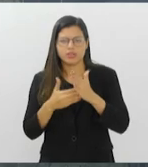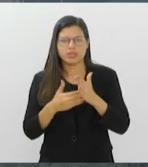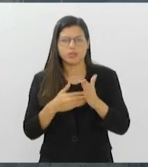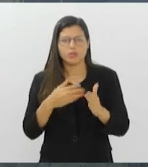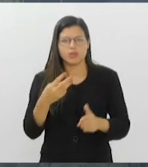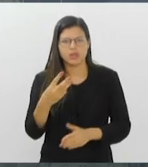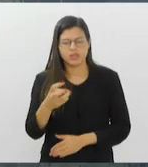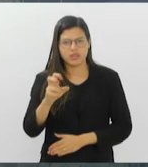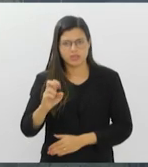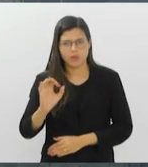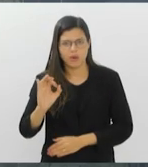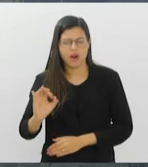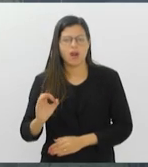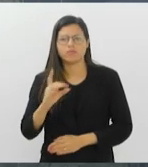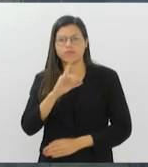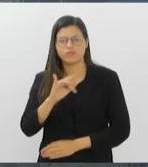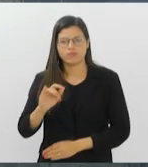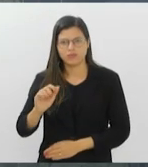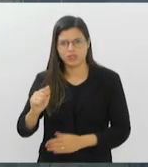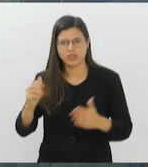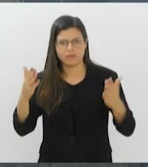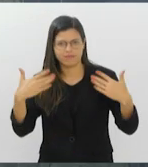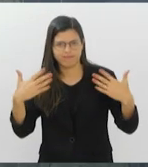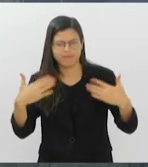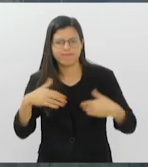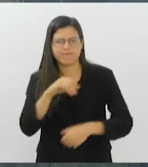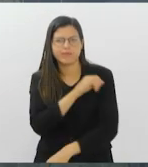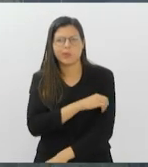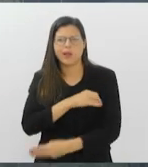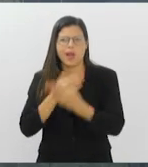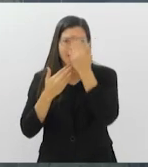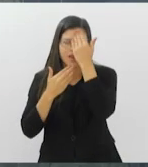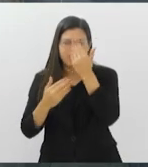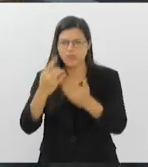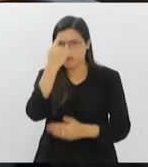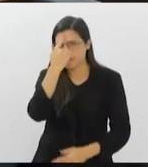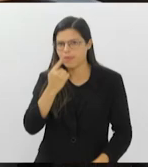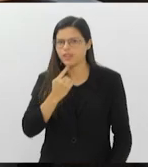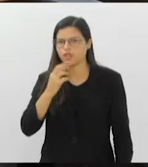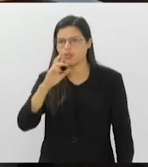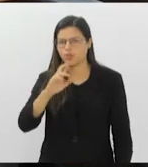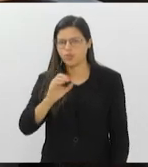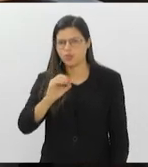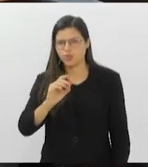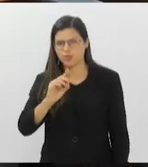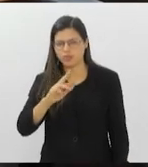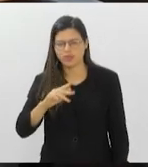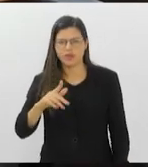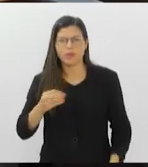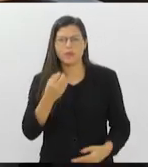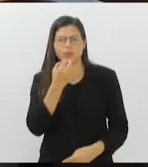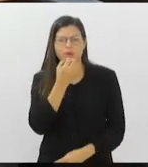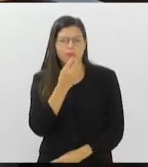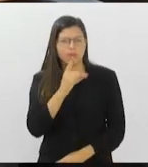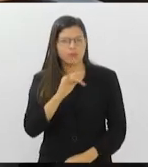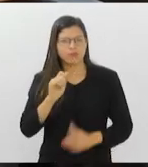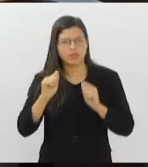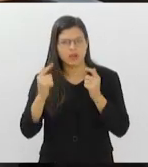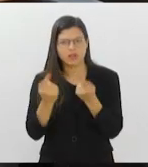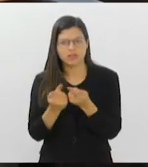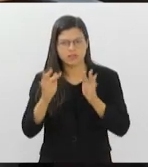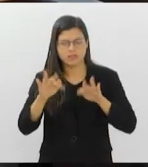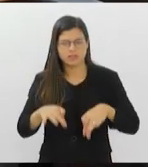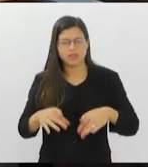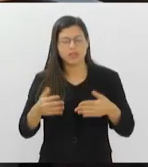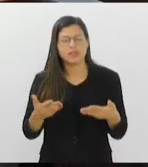vai ser um dia de muito calor aqui no Rio e eu agradeço as imagens ao vivo do Rodrigo Melo. O Bom Dia Alerj termina aqui. Se você quiser